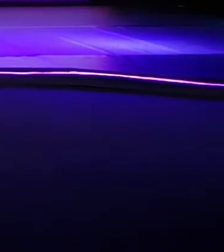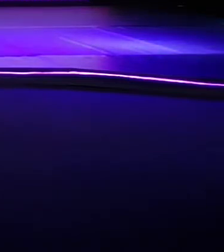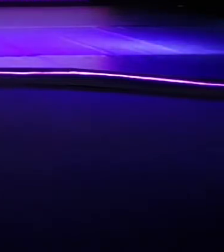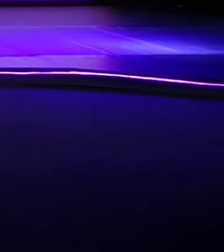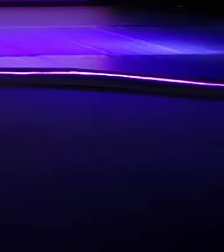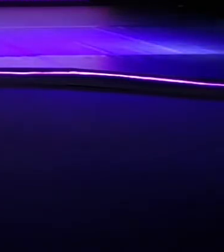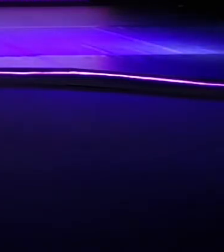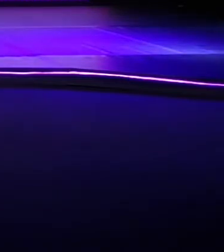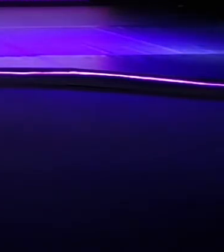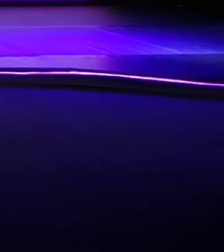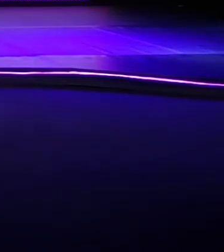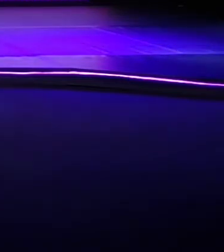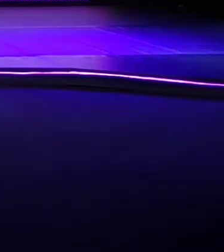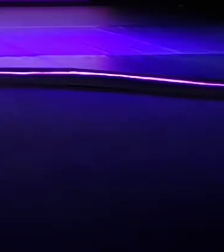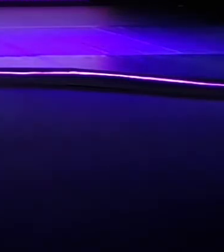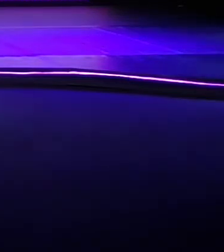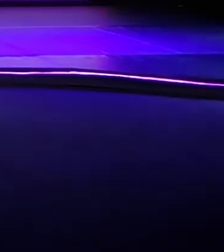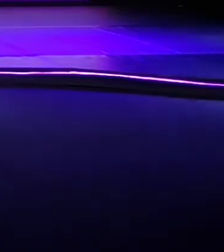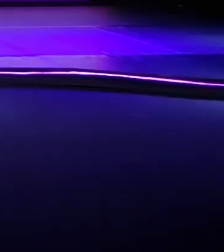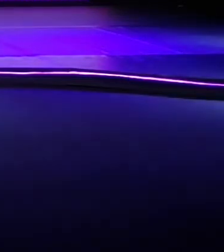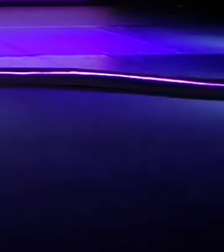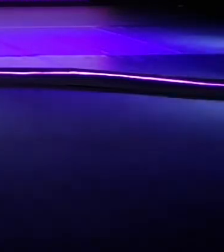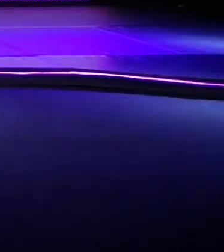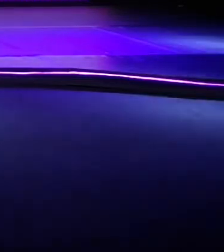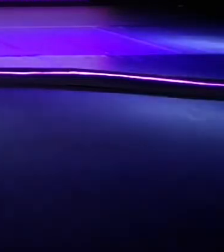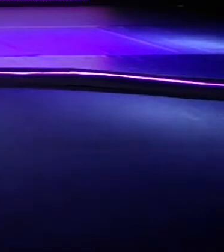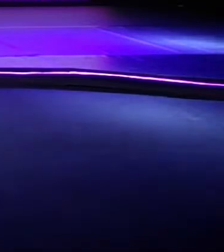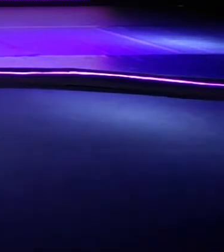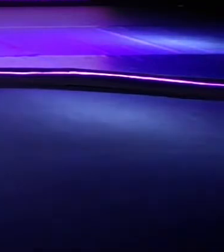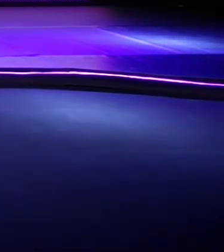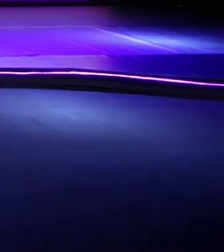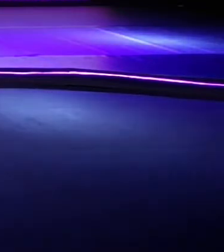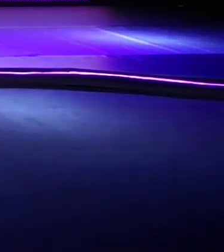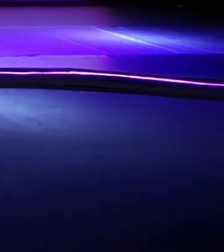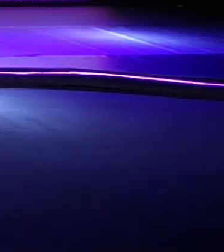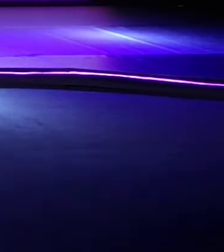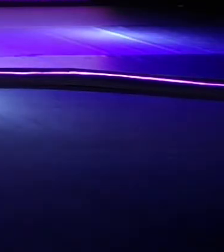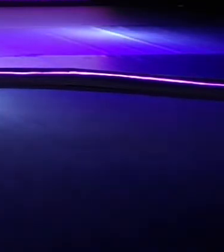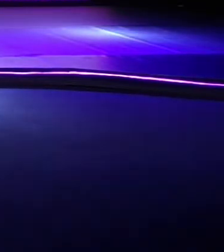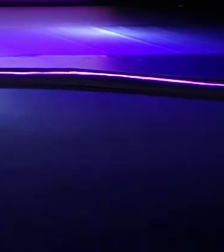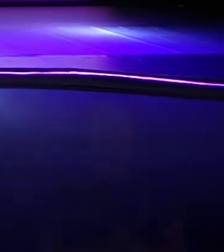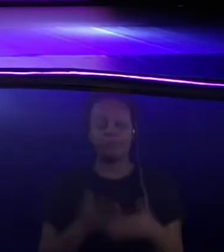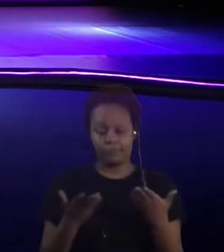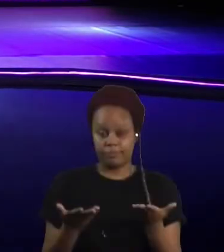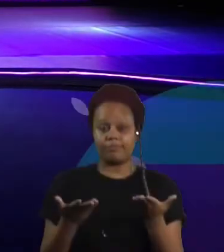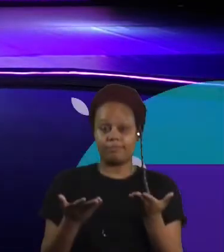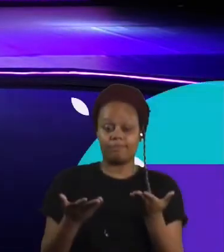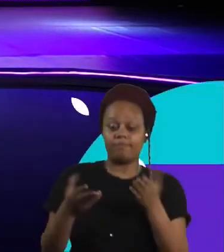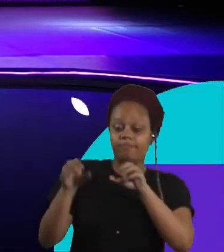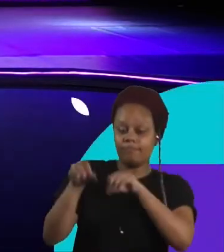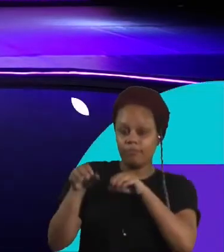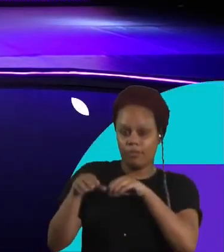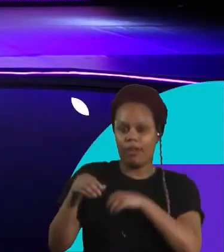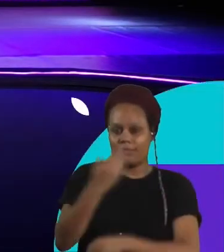empresa, né, no setor público, na gestão pública, nas pessoas individualmente, na educação pública.